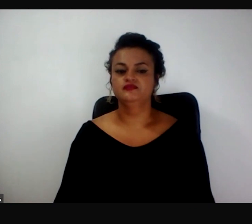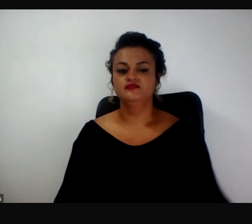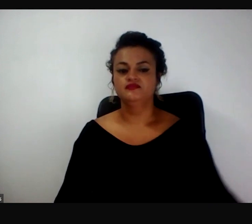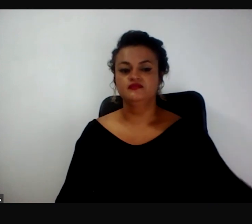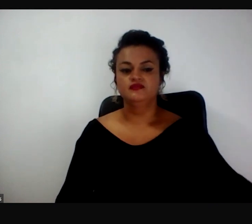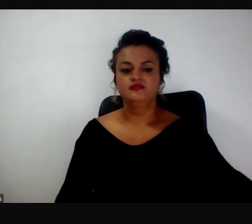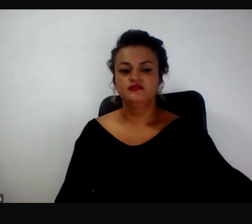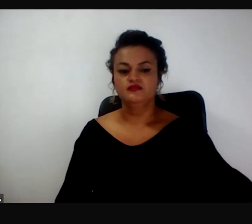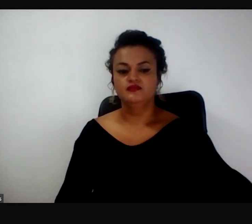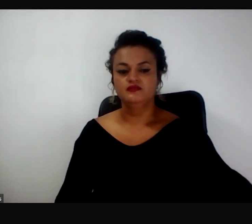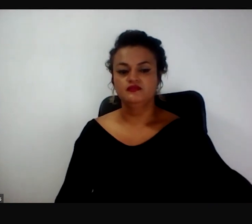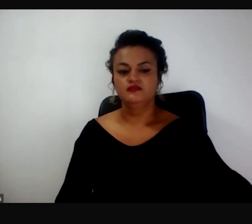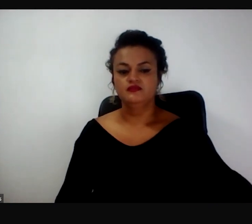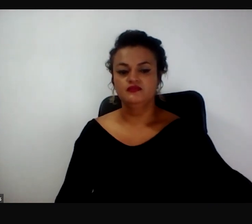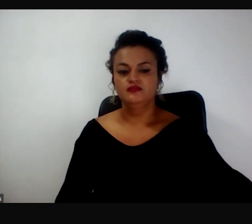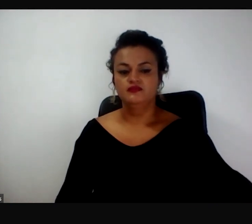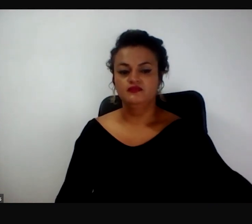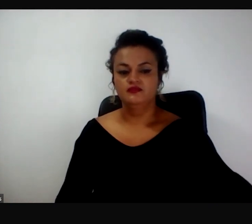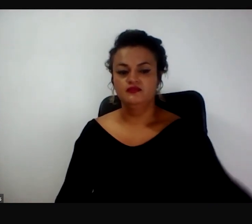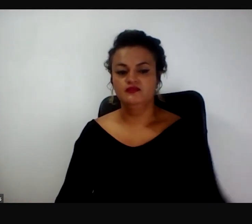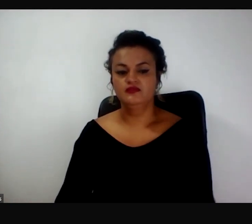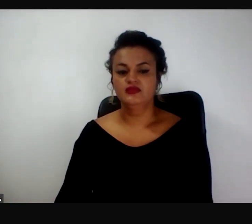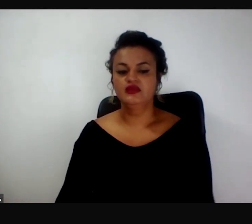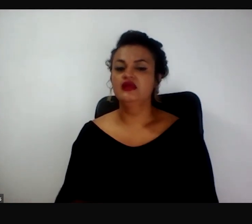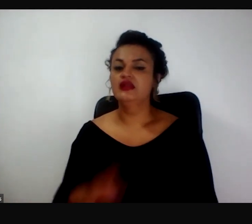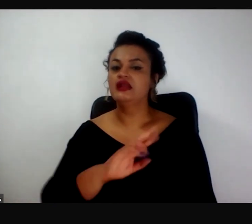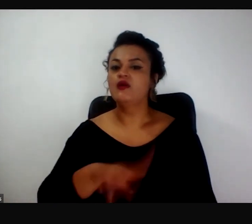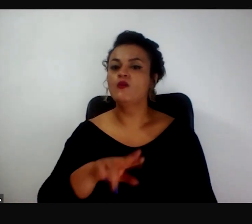não só como entendida como um